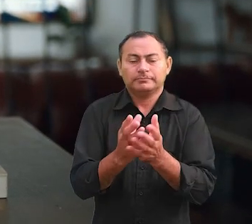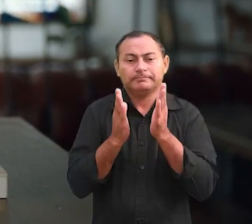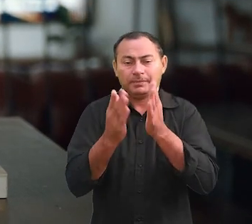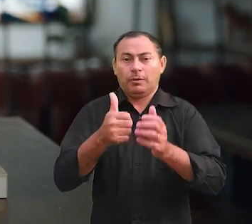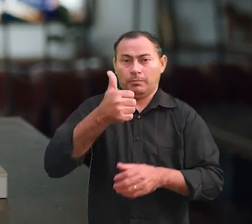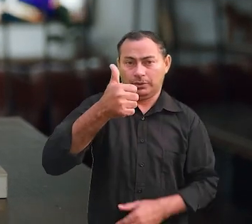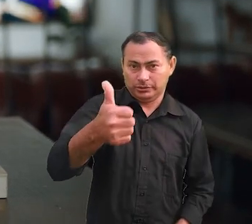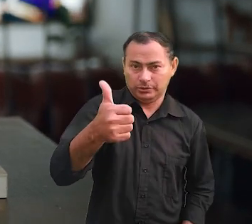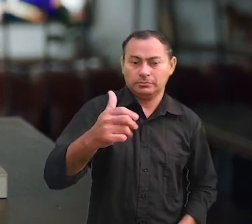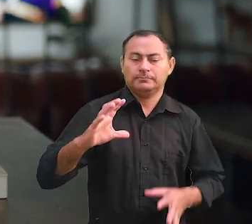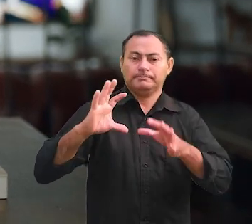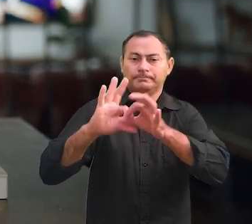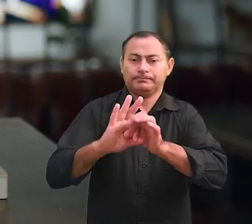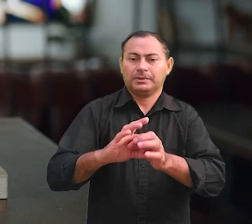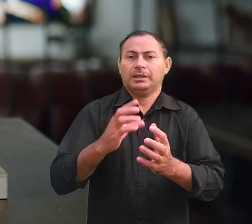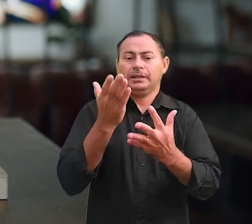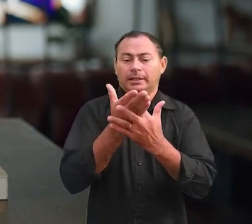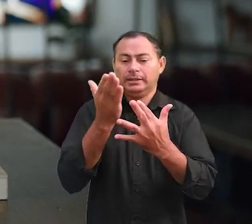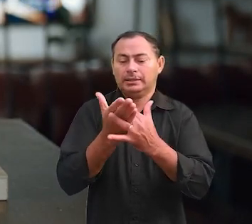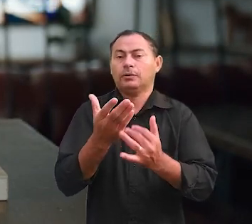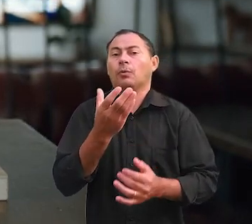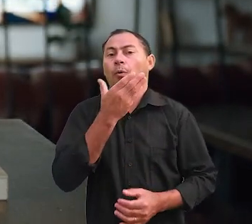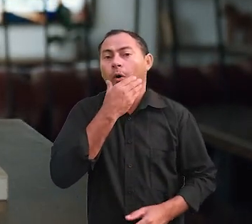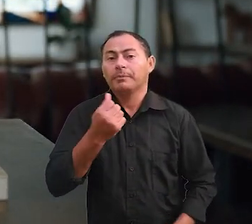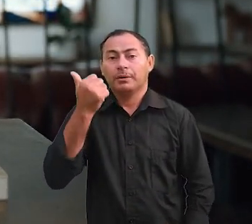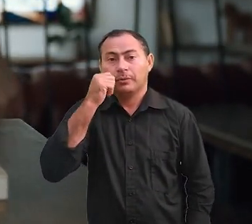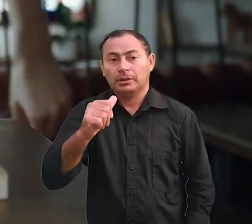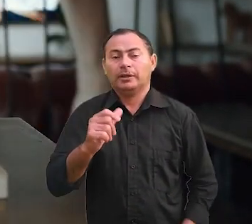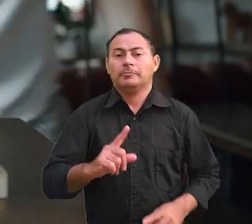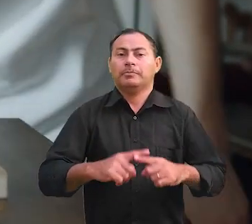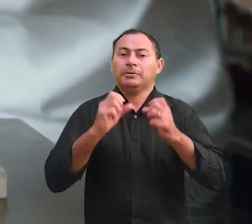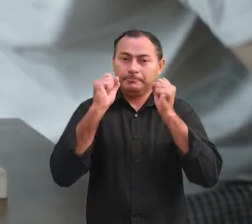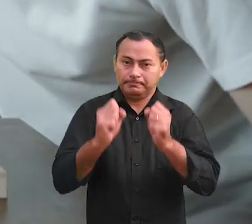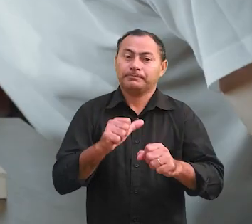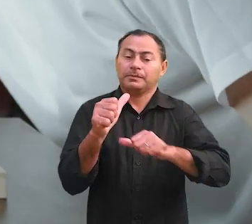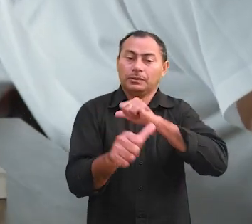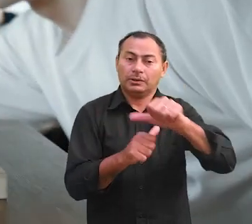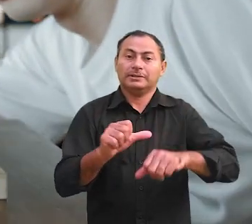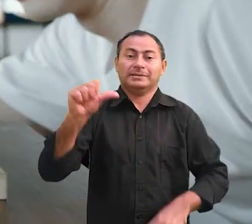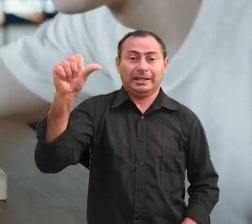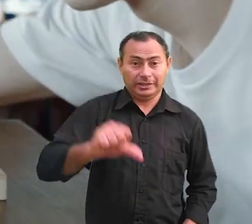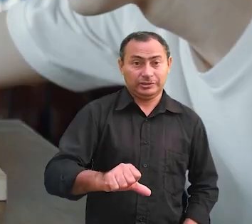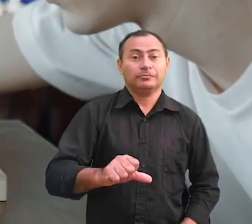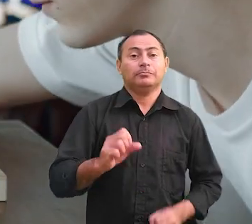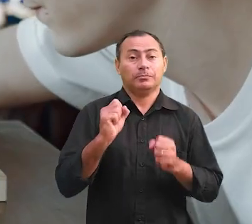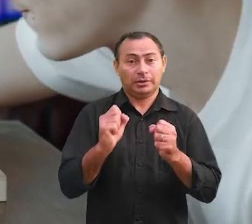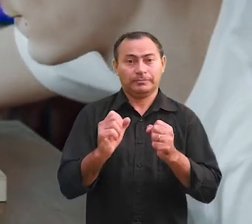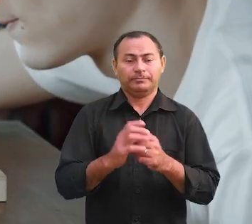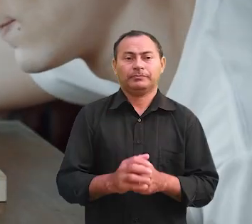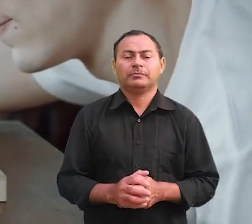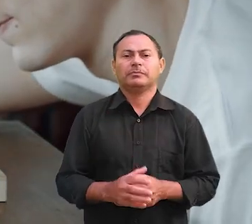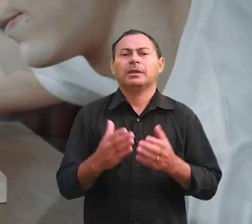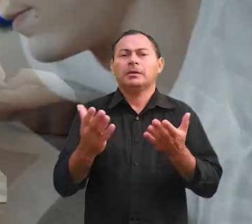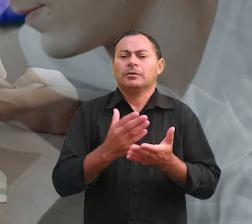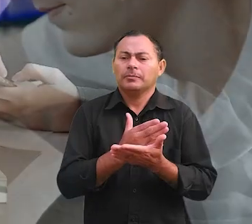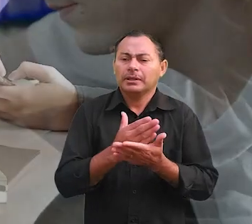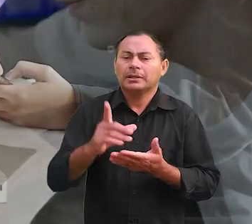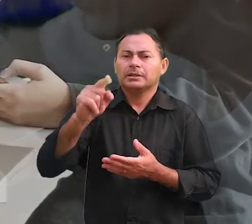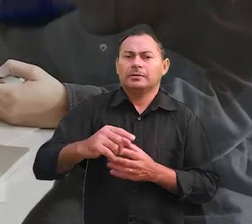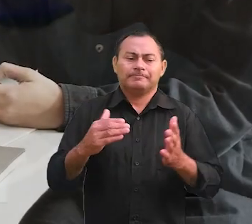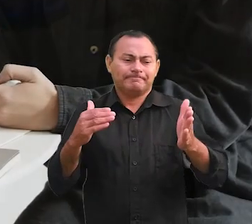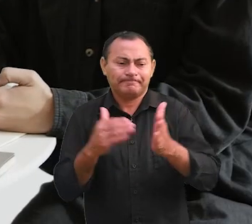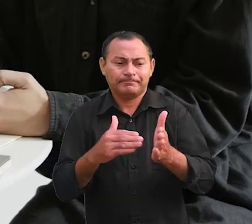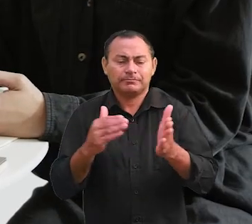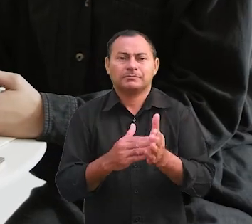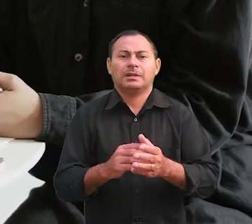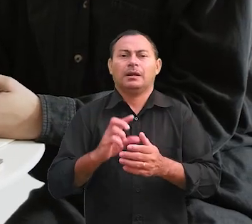que vimos é um aspecto positivo da unidade entre um homem e uma mulher nós que poderia tornar-se nêga e daí então